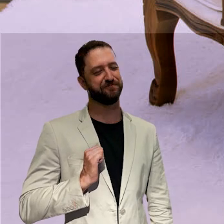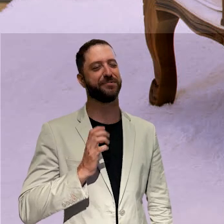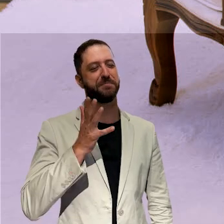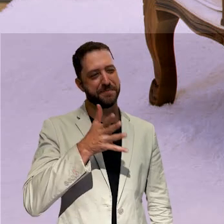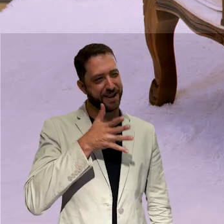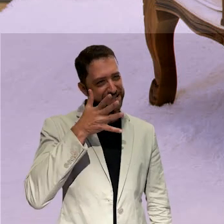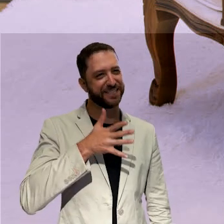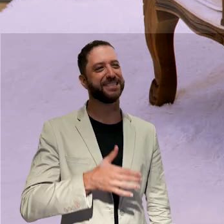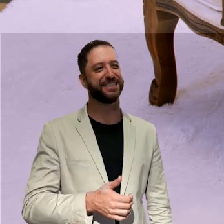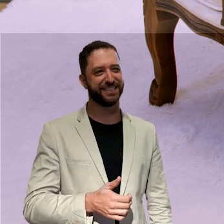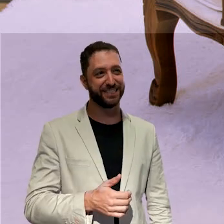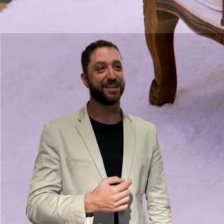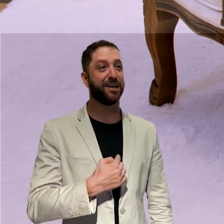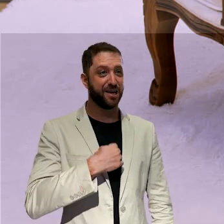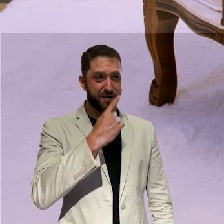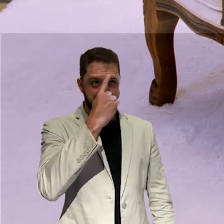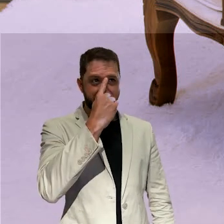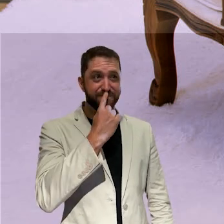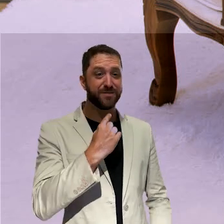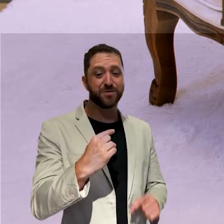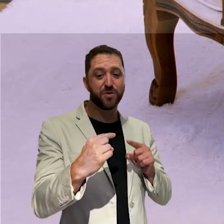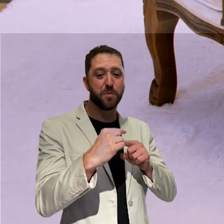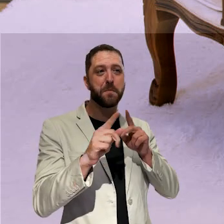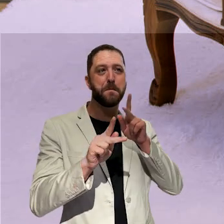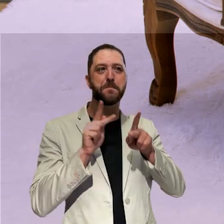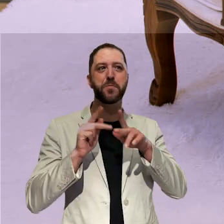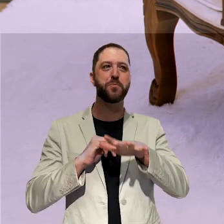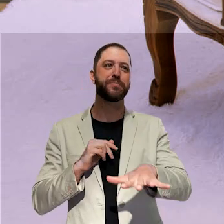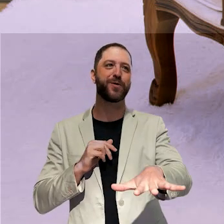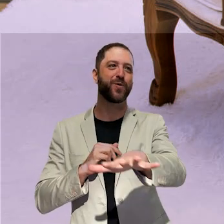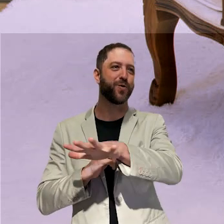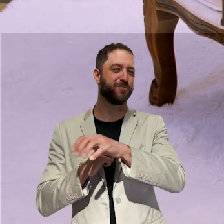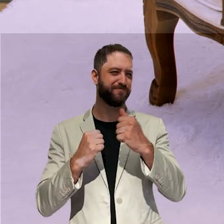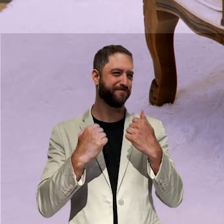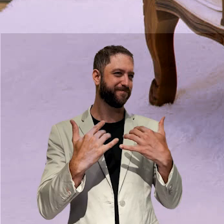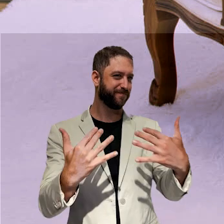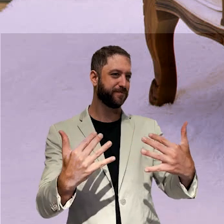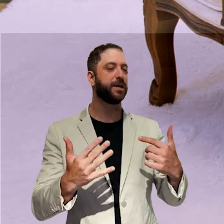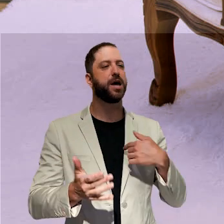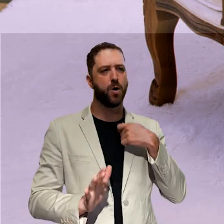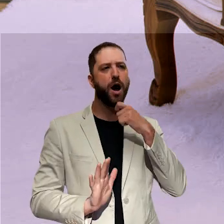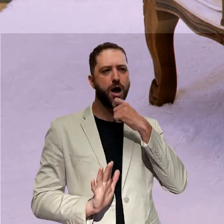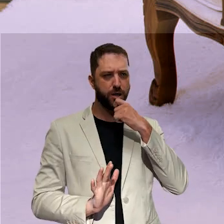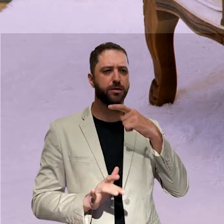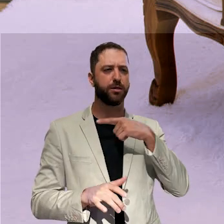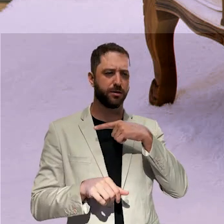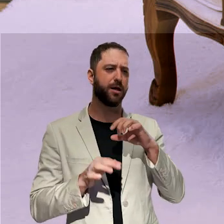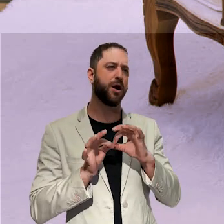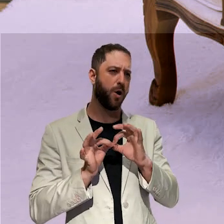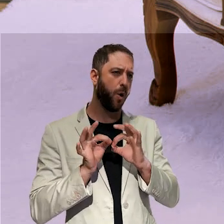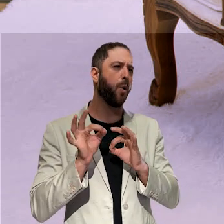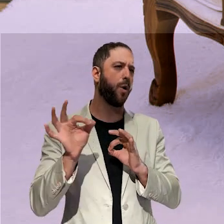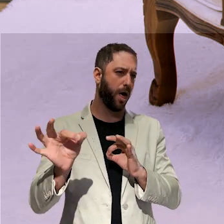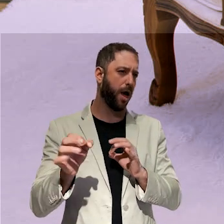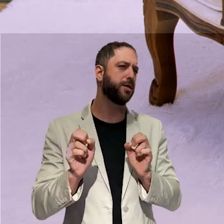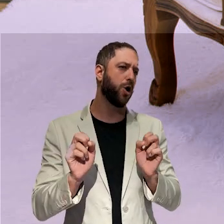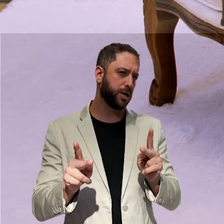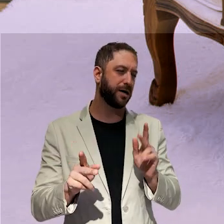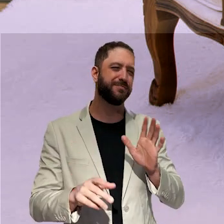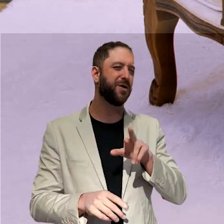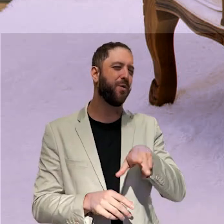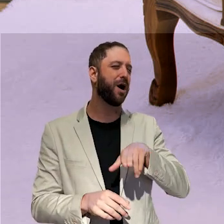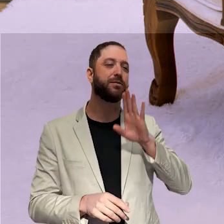paixão. O meu perfil é com o público, né? Então, hoje eu ainda atendo online, mas não é